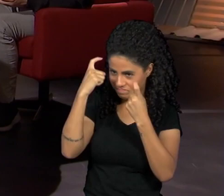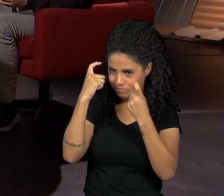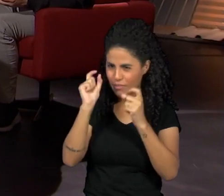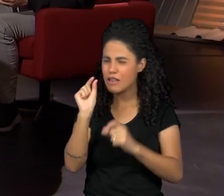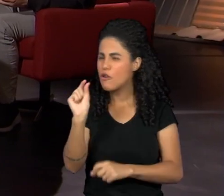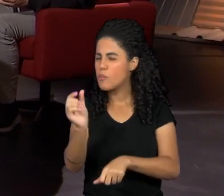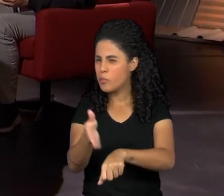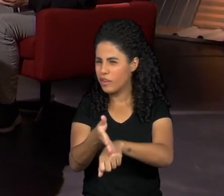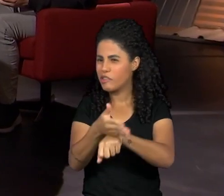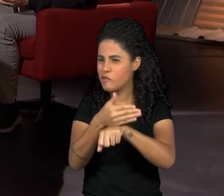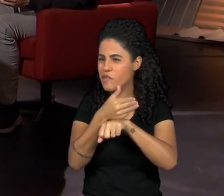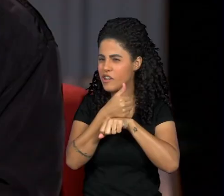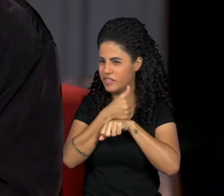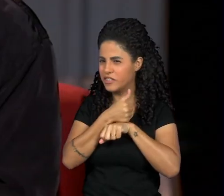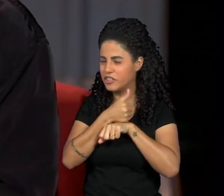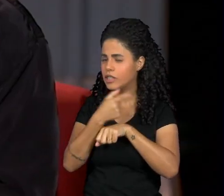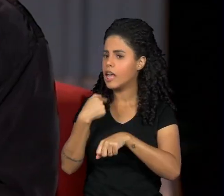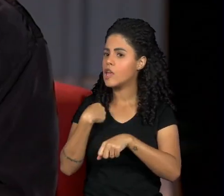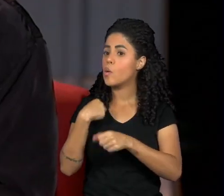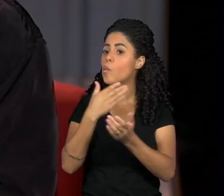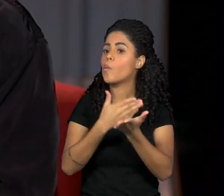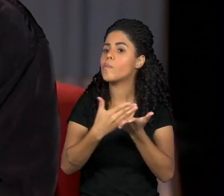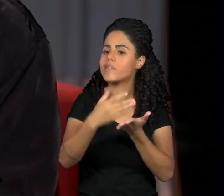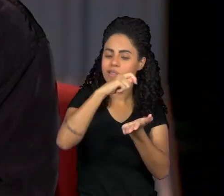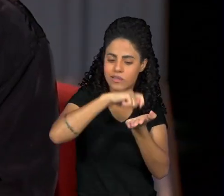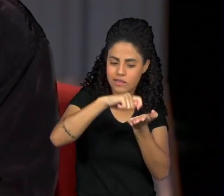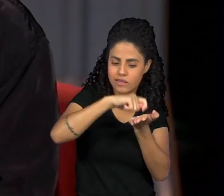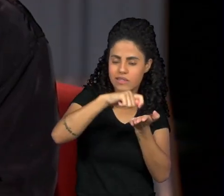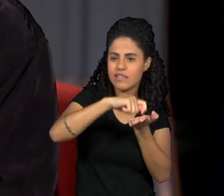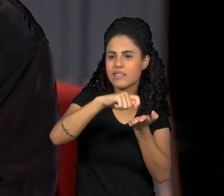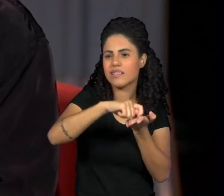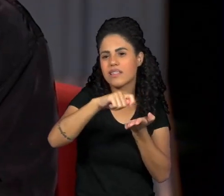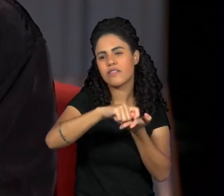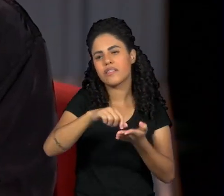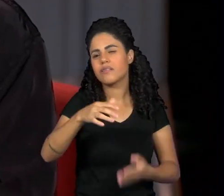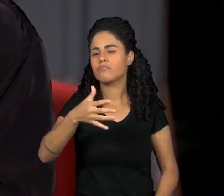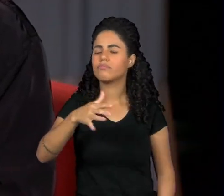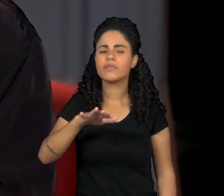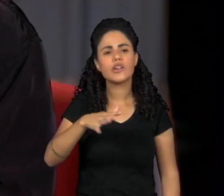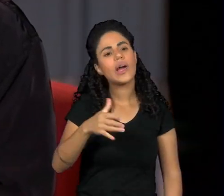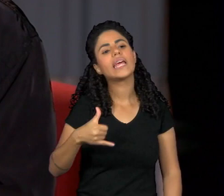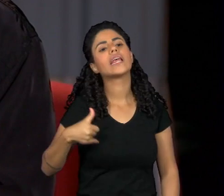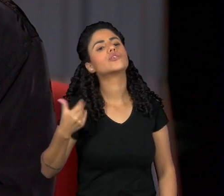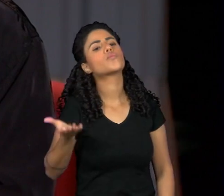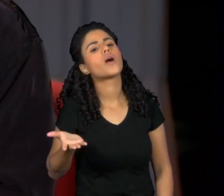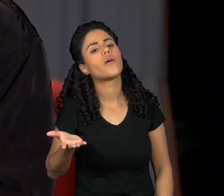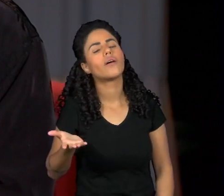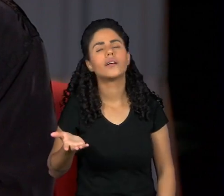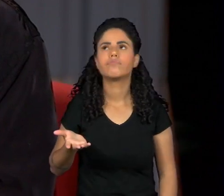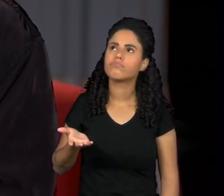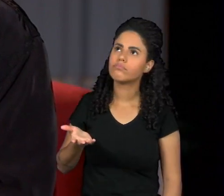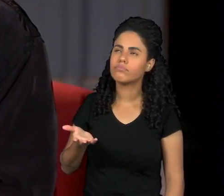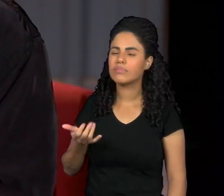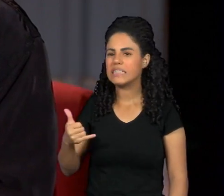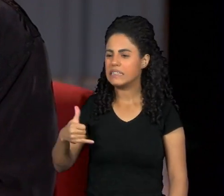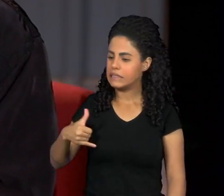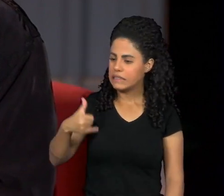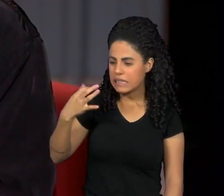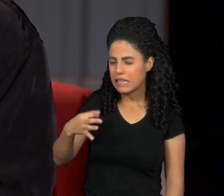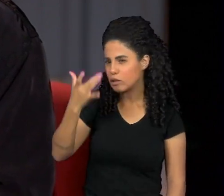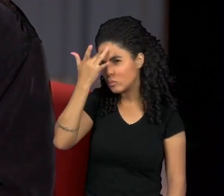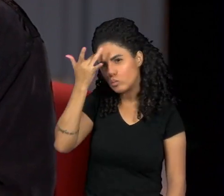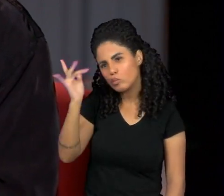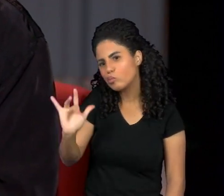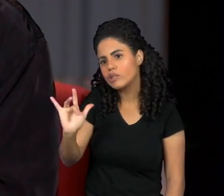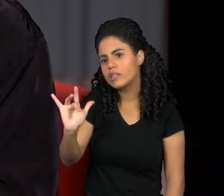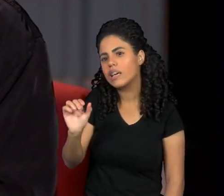eu comecei outros escritos. eu comecei a escrever muito cedo. Com quantos? Eu não tenho uma lembrança exata, mas com 7, 8